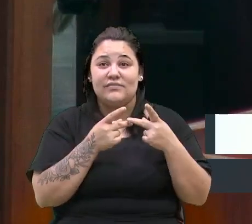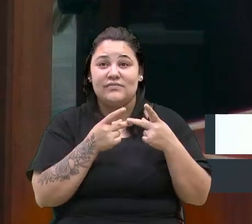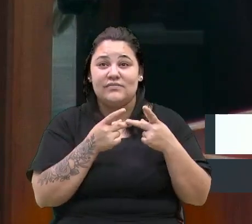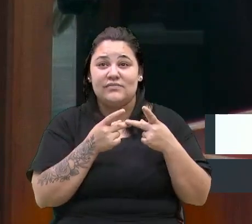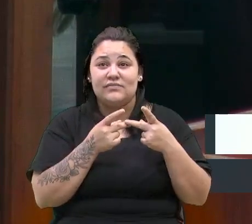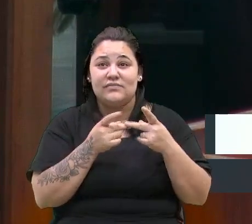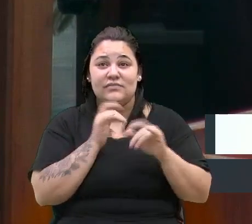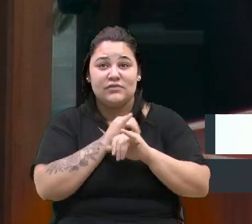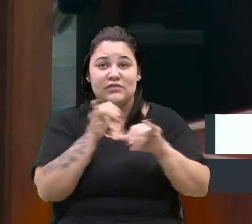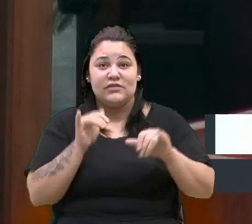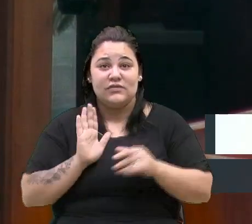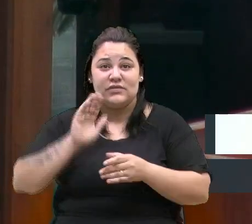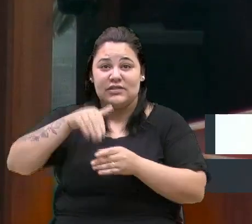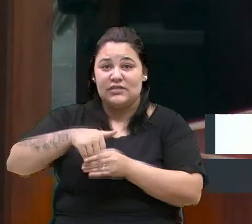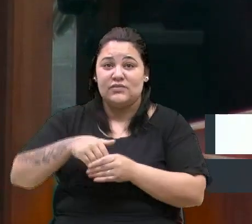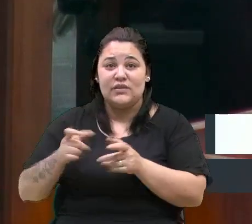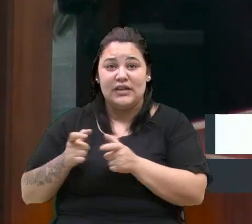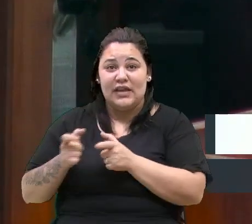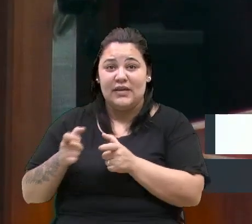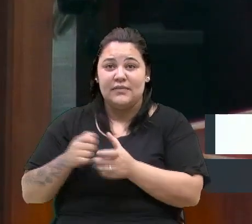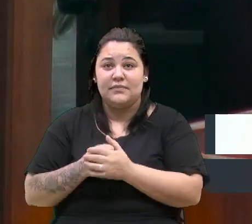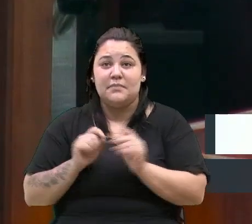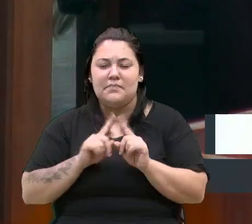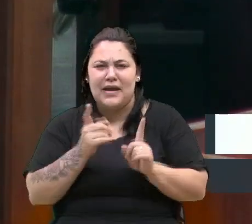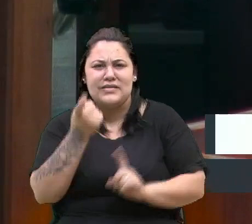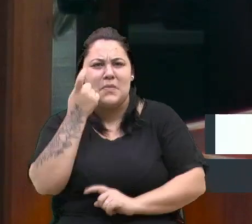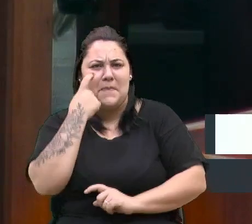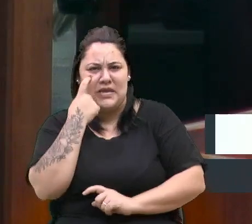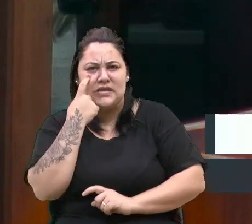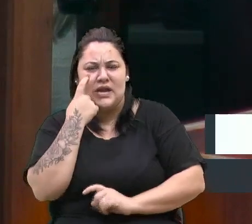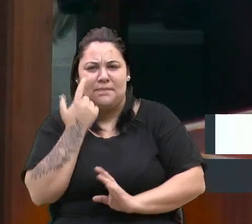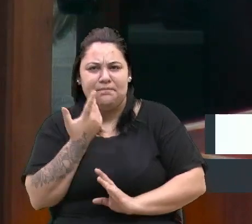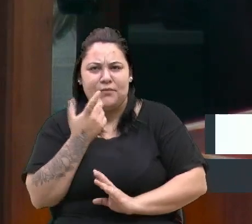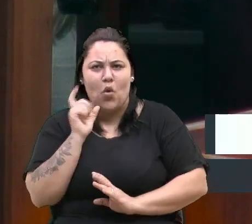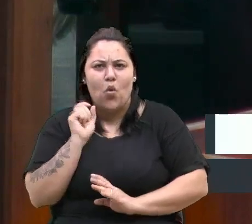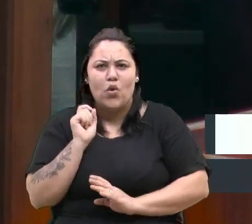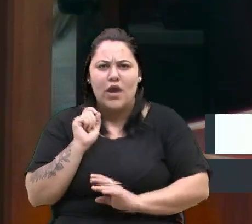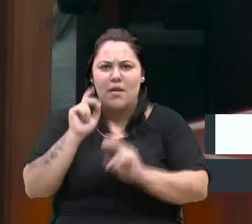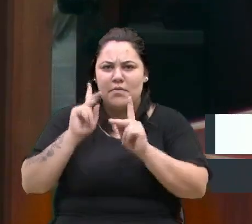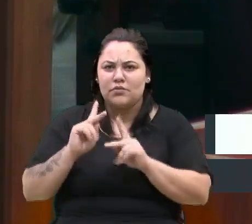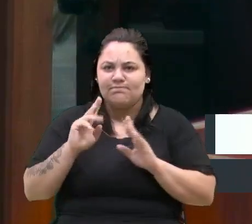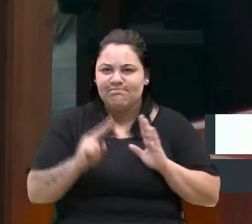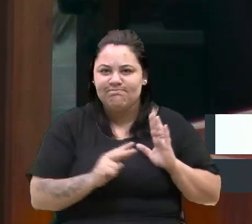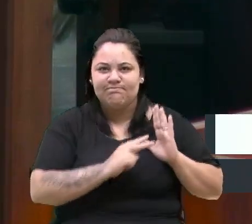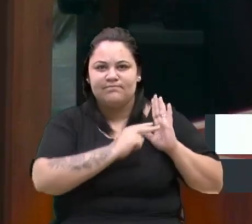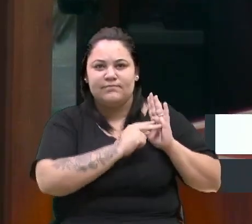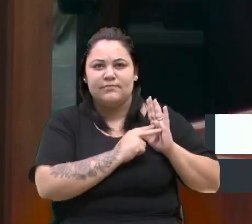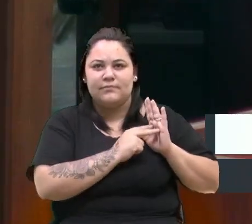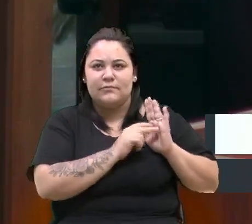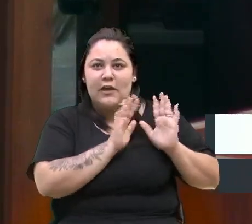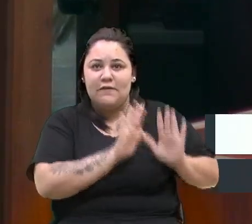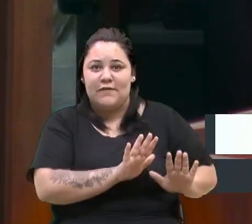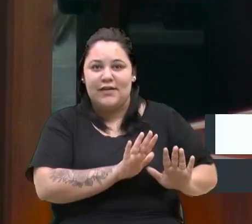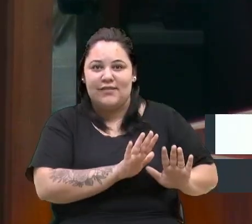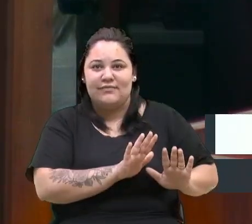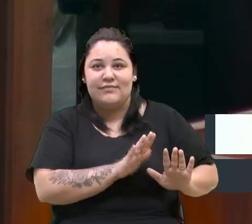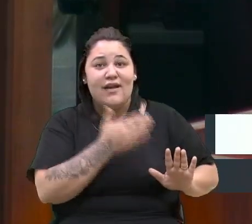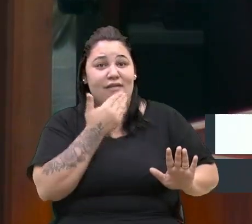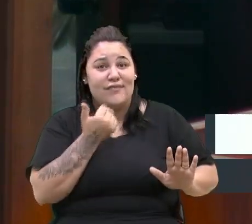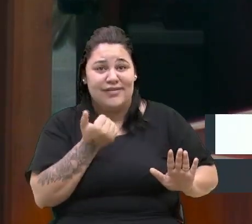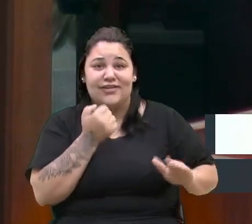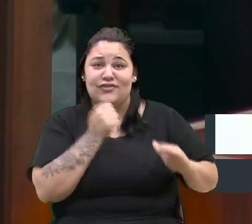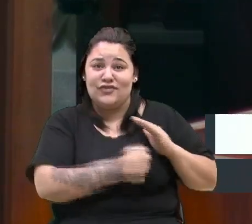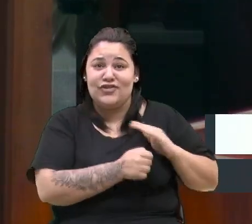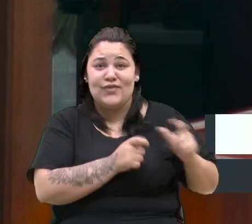gamer. Mas se a gente fosse pensar no que as pessoas se atraem e permanecem, vale muito mais a pena investir